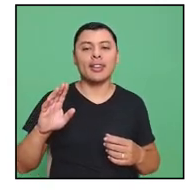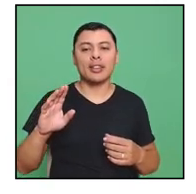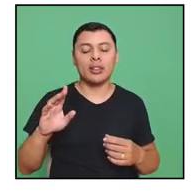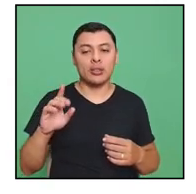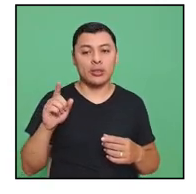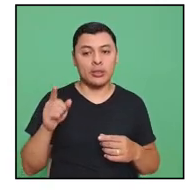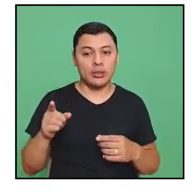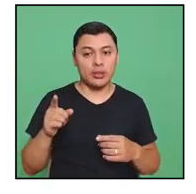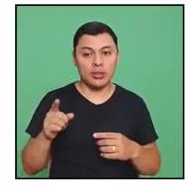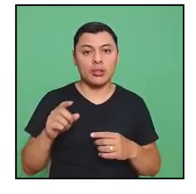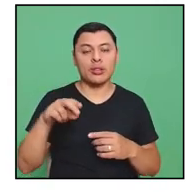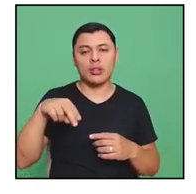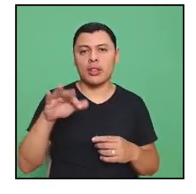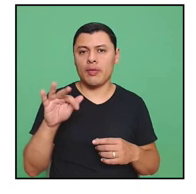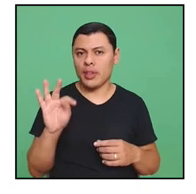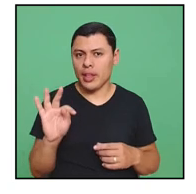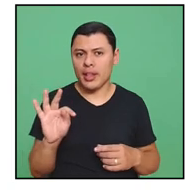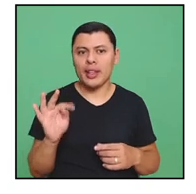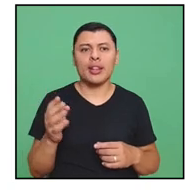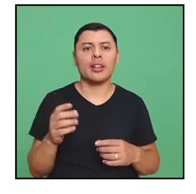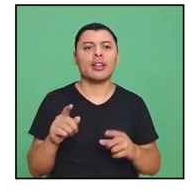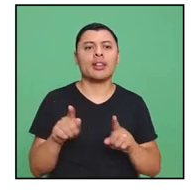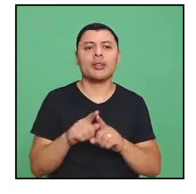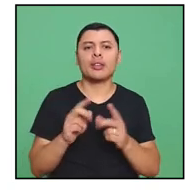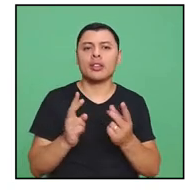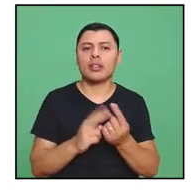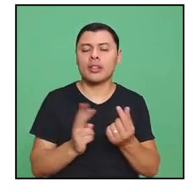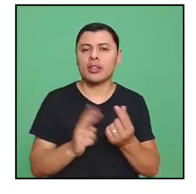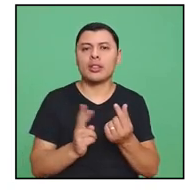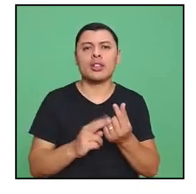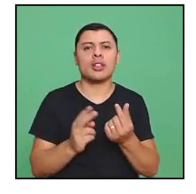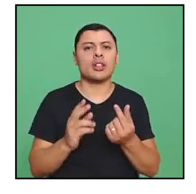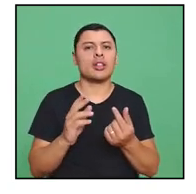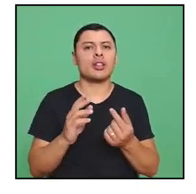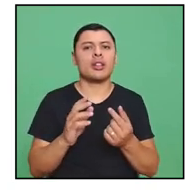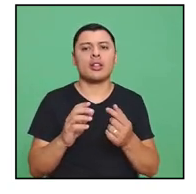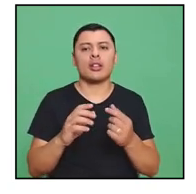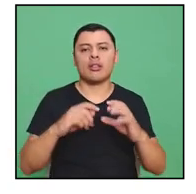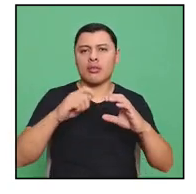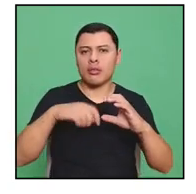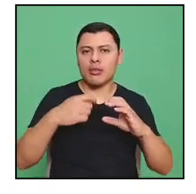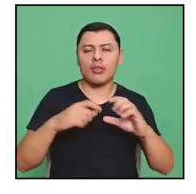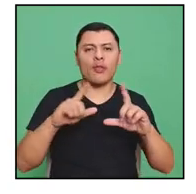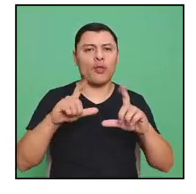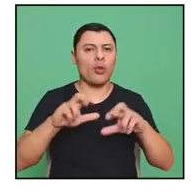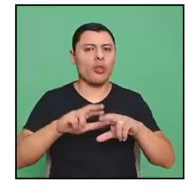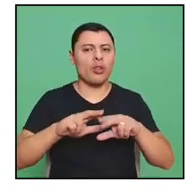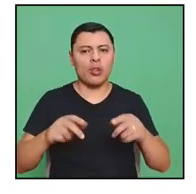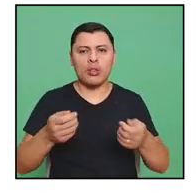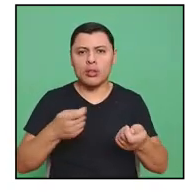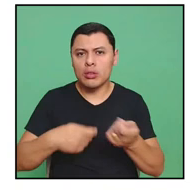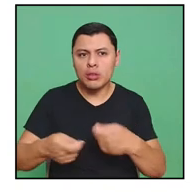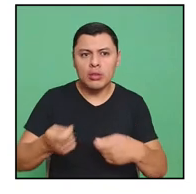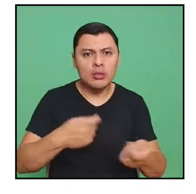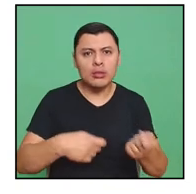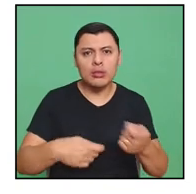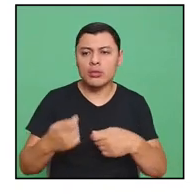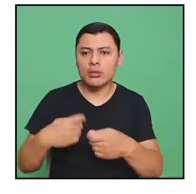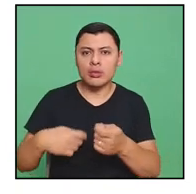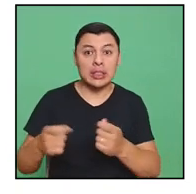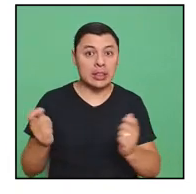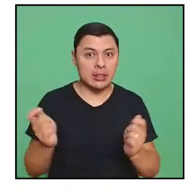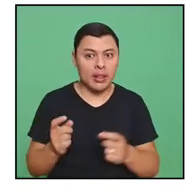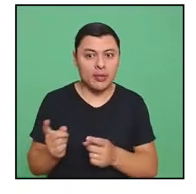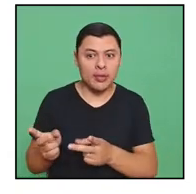dos NFTs e criptomídias que podem ser negociadas em mercados descentralizados, é